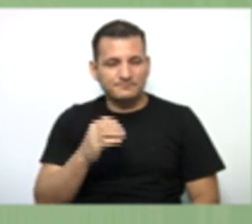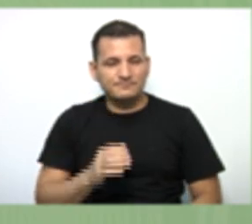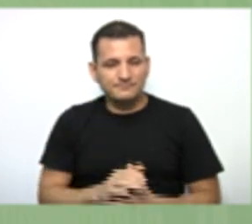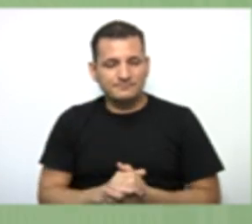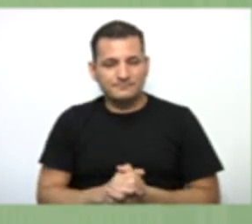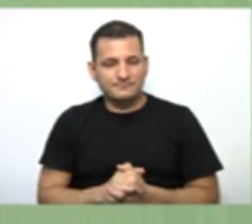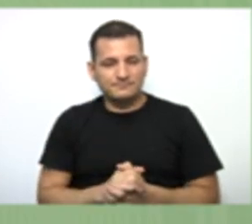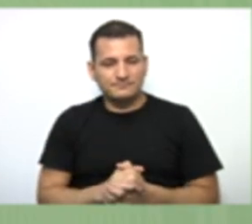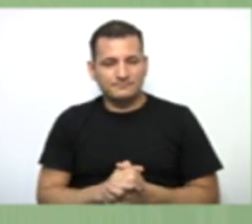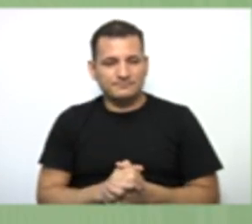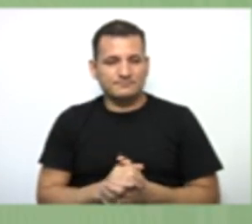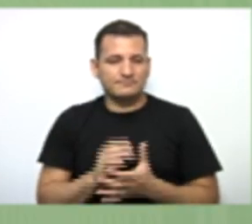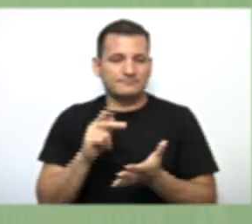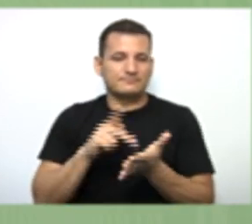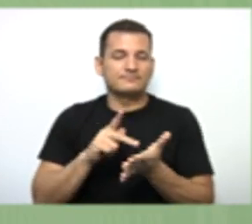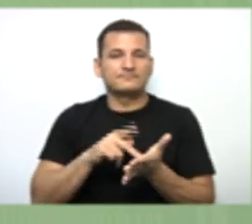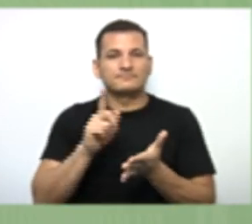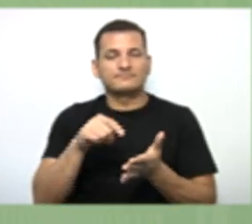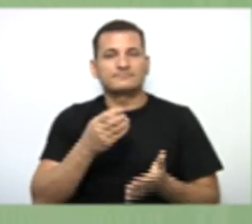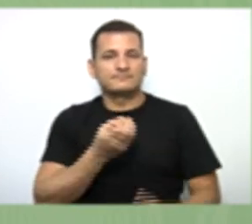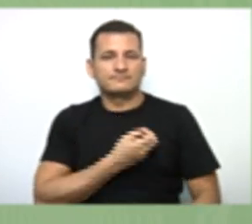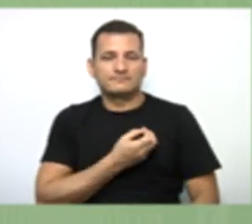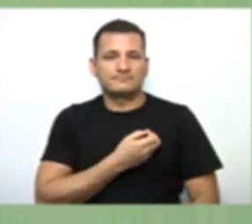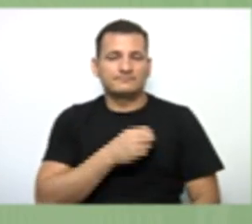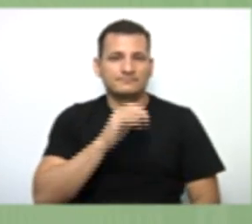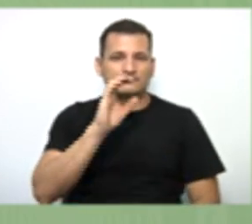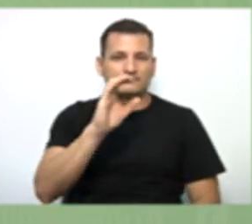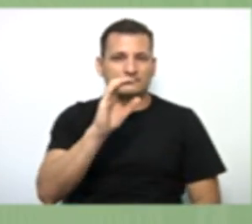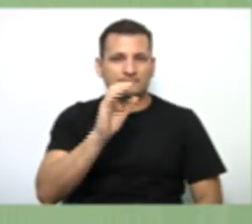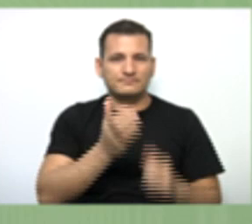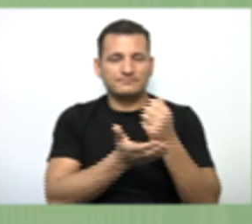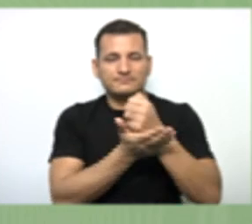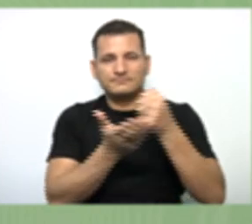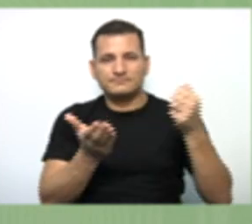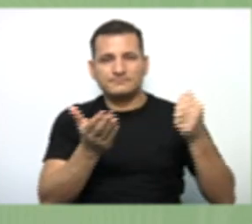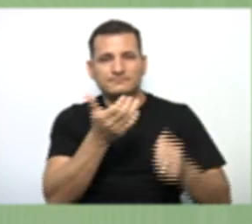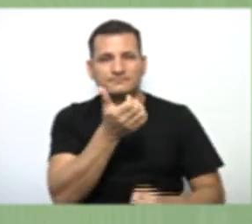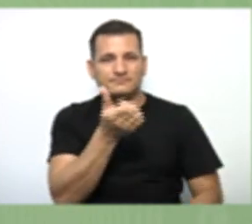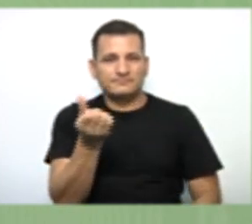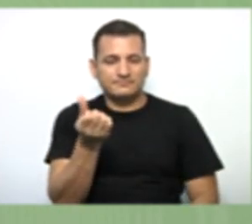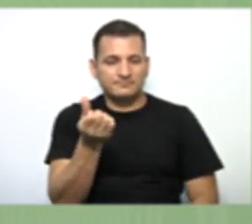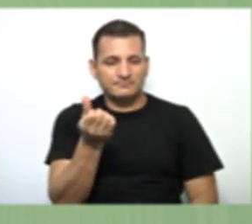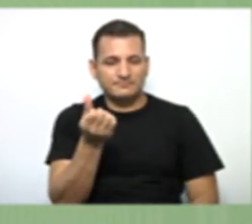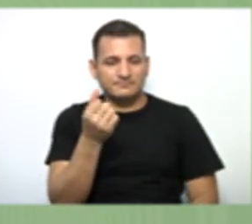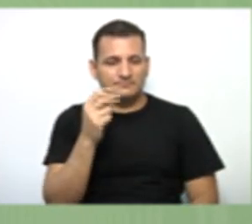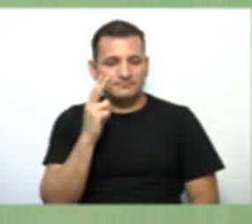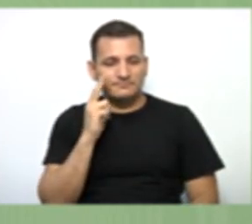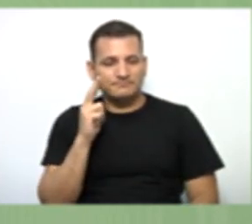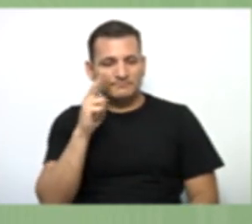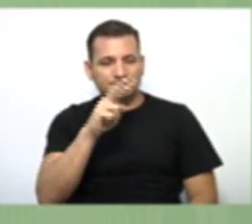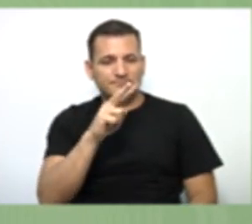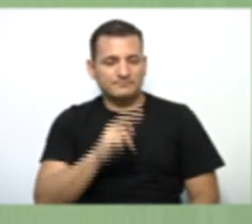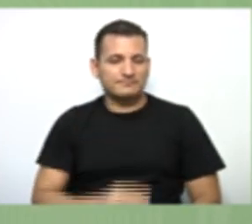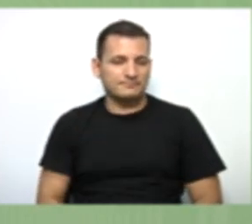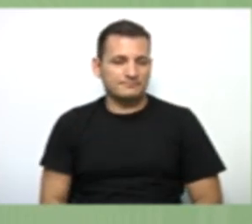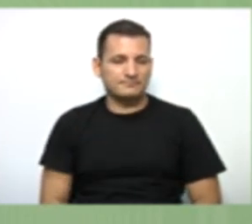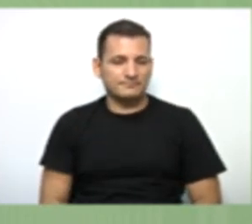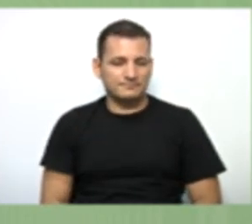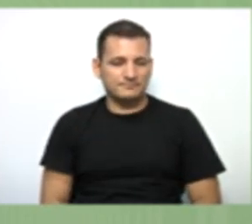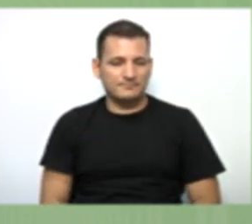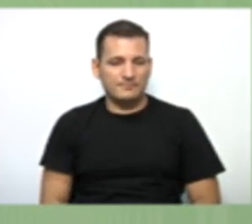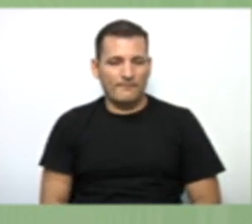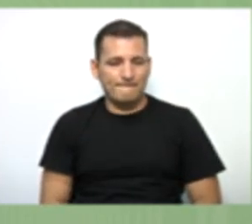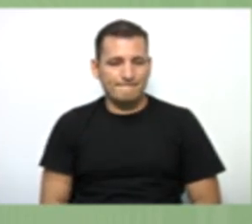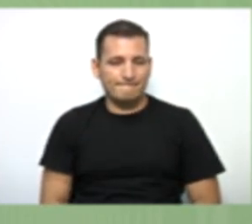na verdade, é o número C na base 16. Vamos ver, gente, olha aqui. 0,